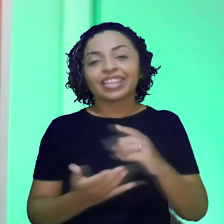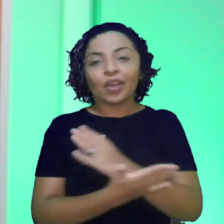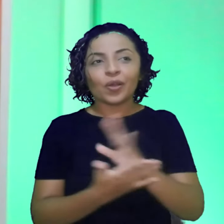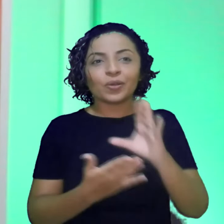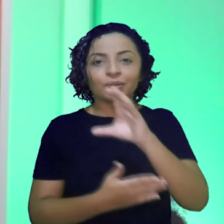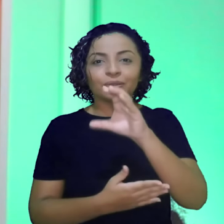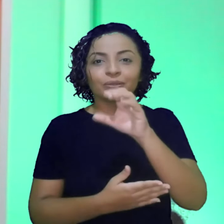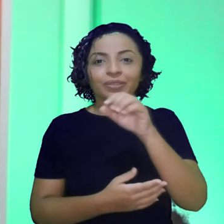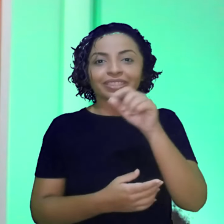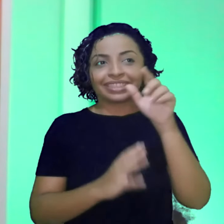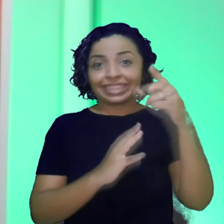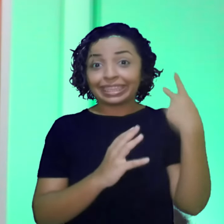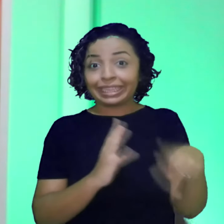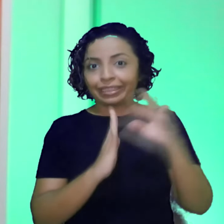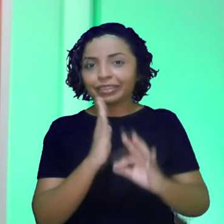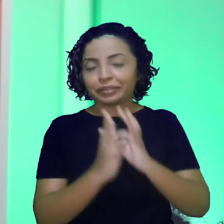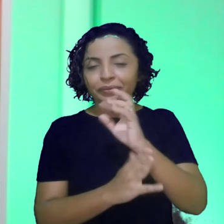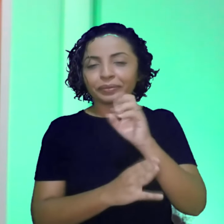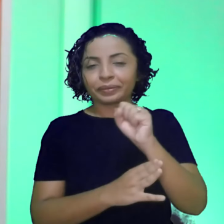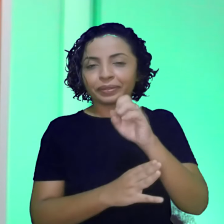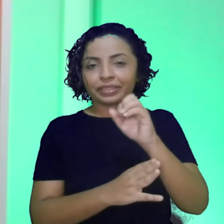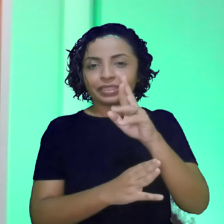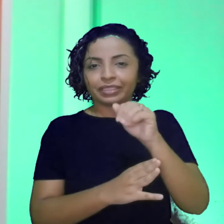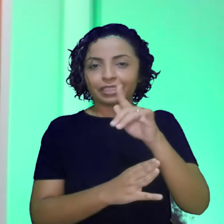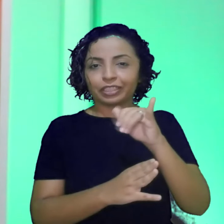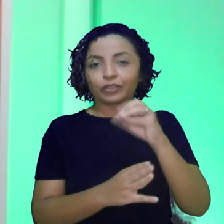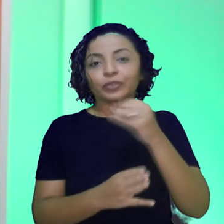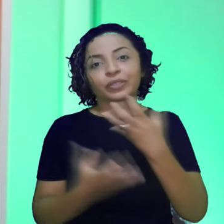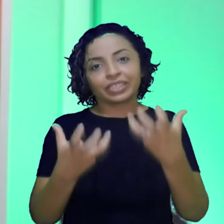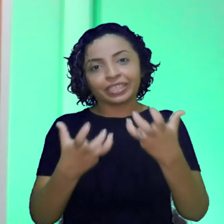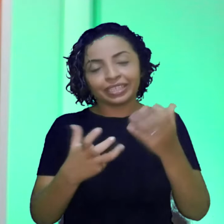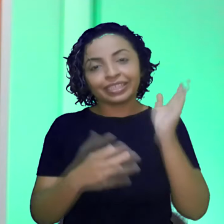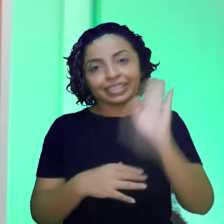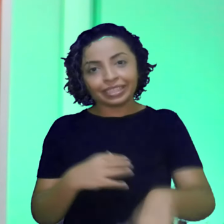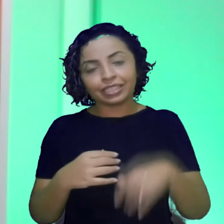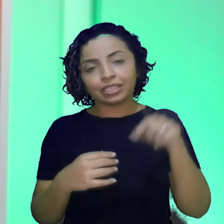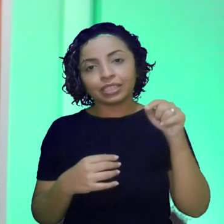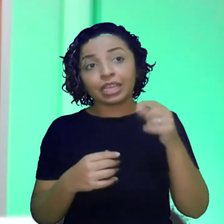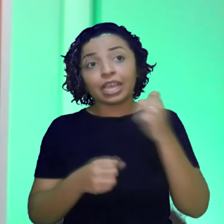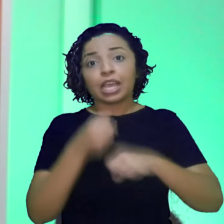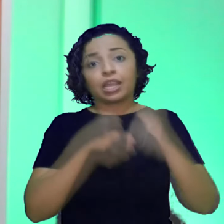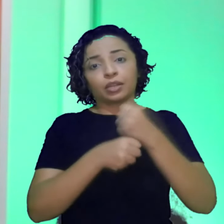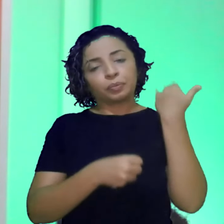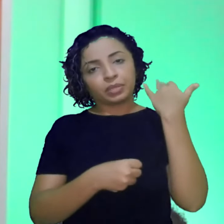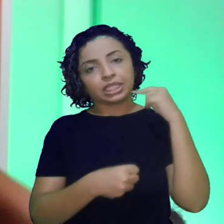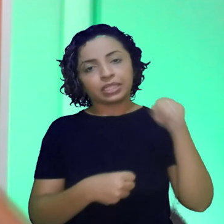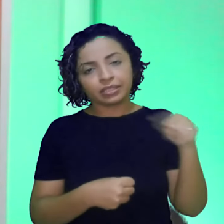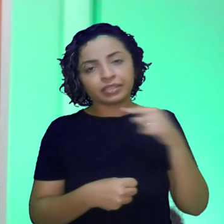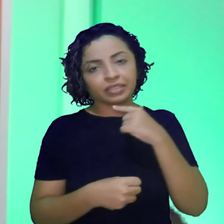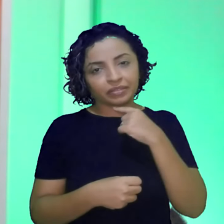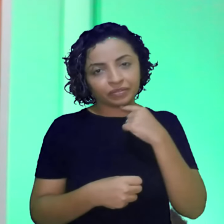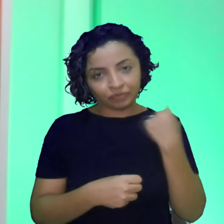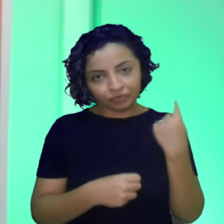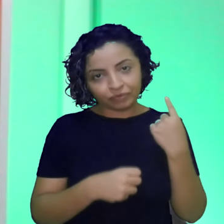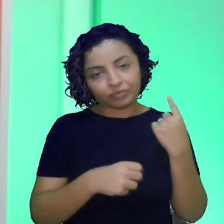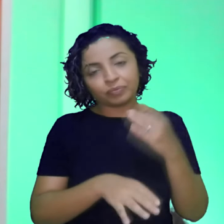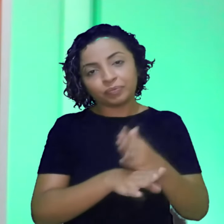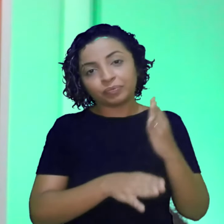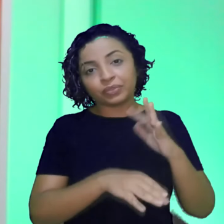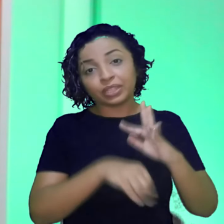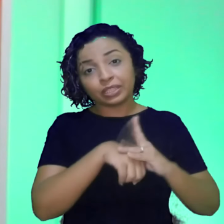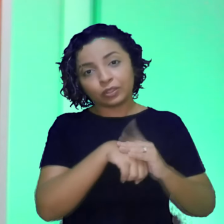Sérgio Santana aqui, inclusive para trazer aqui pro canal, que infelizmente nos deixou ano passado por conta